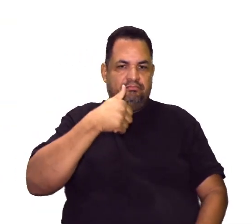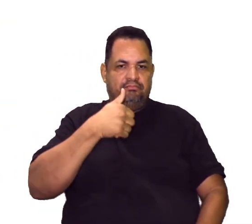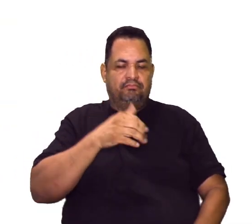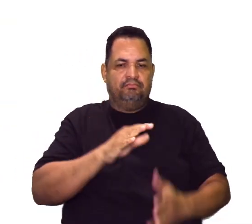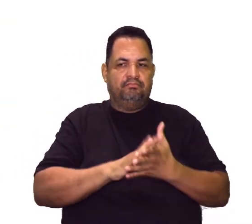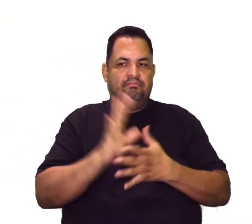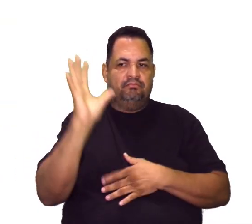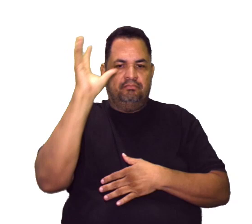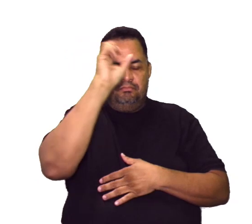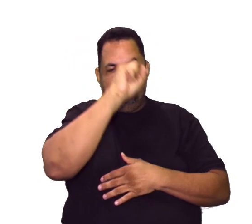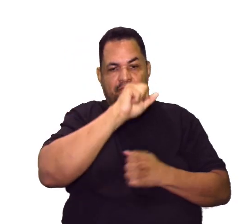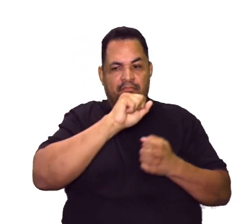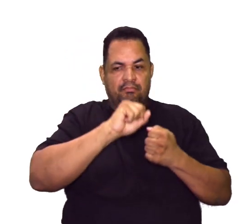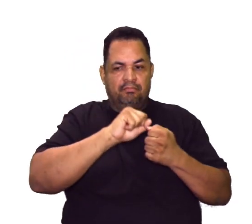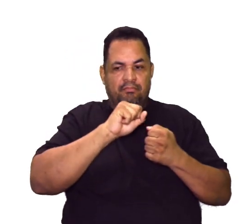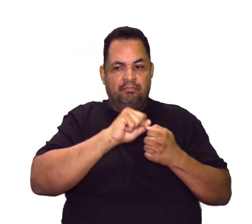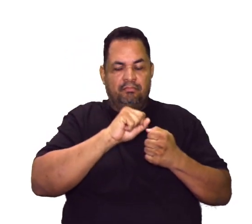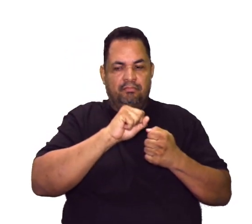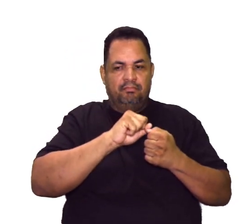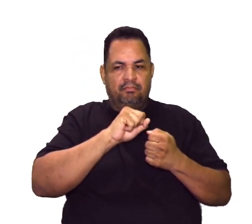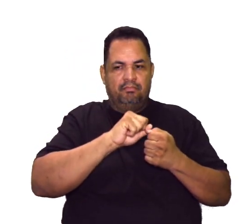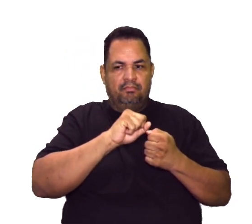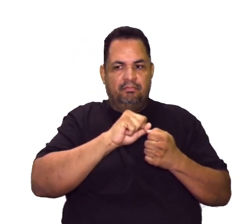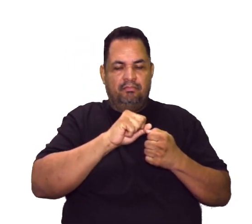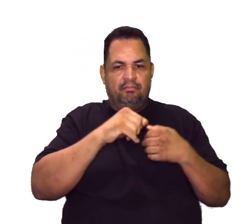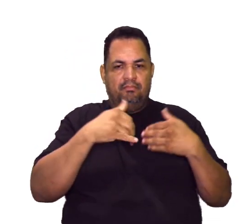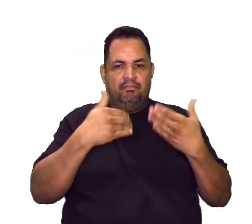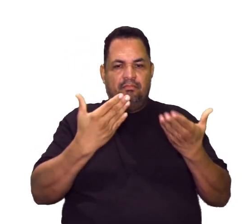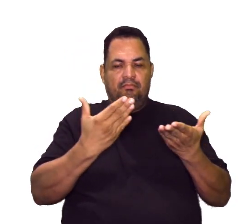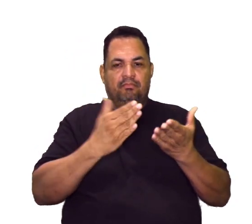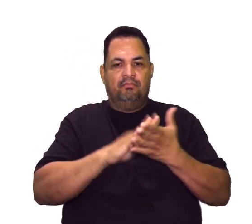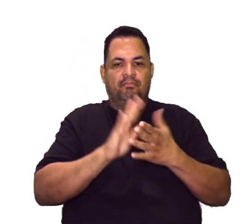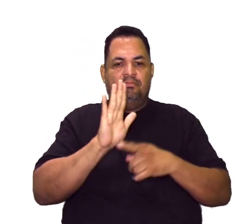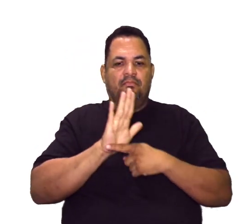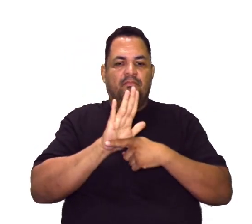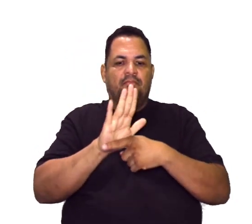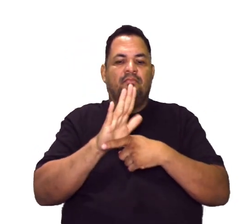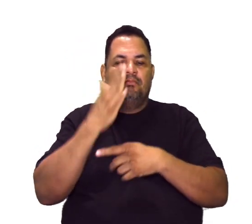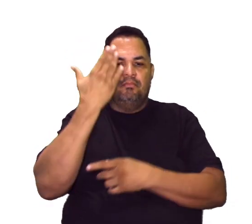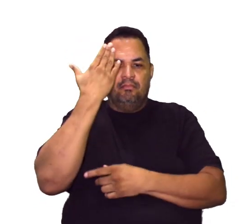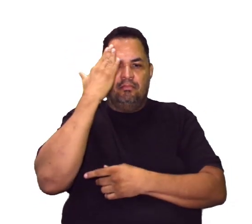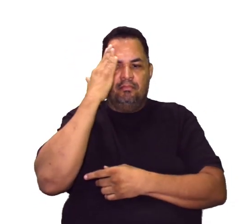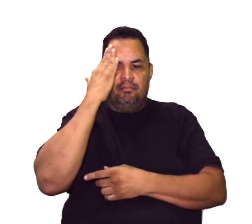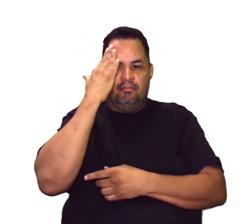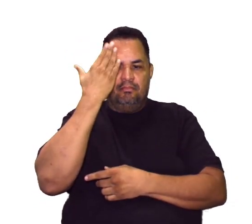um aprender fazendo para ajudar